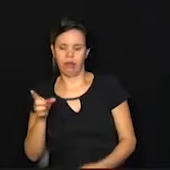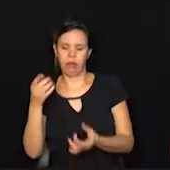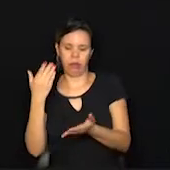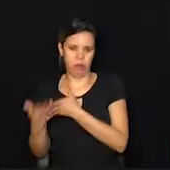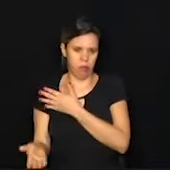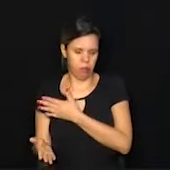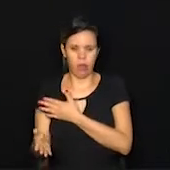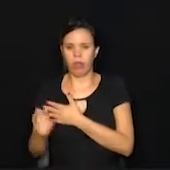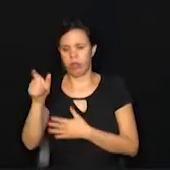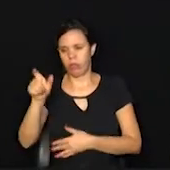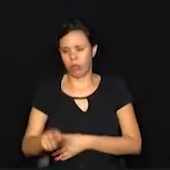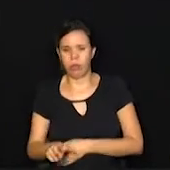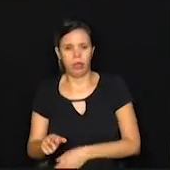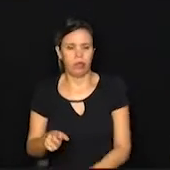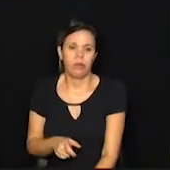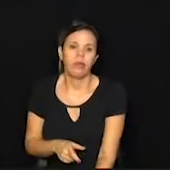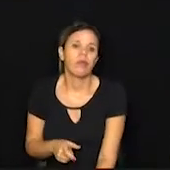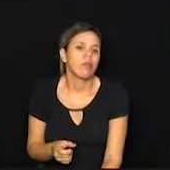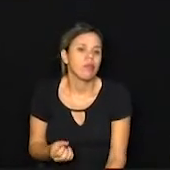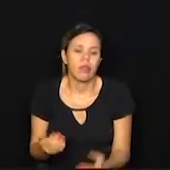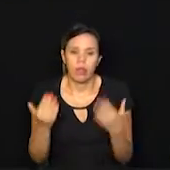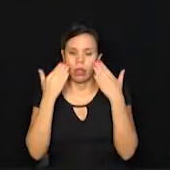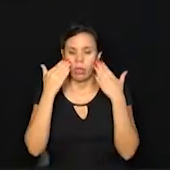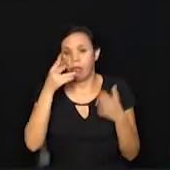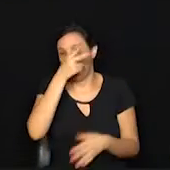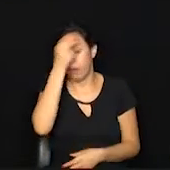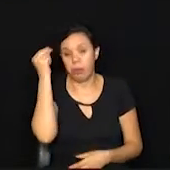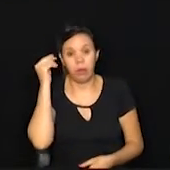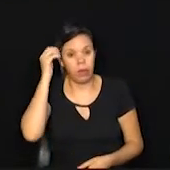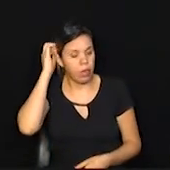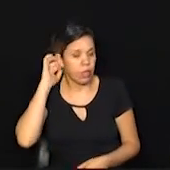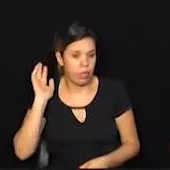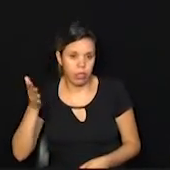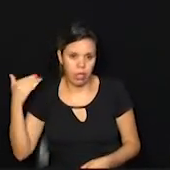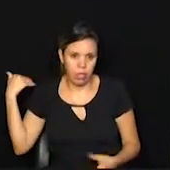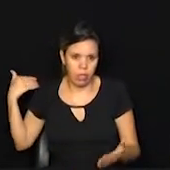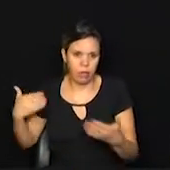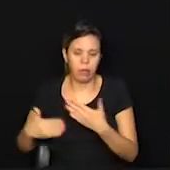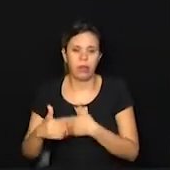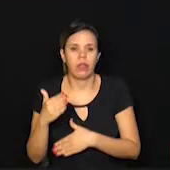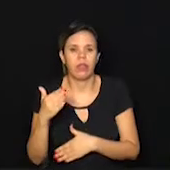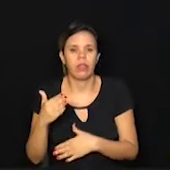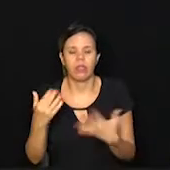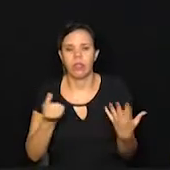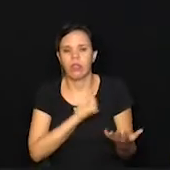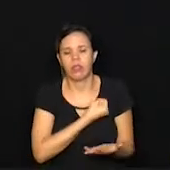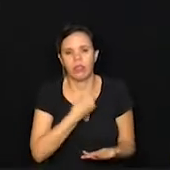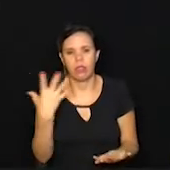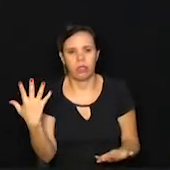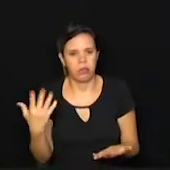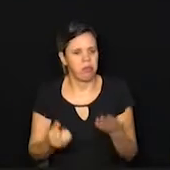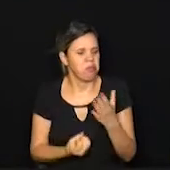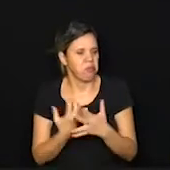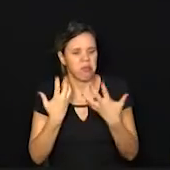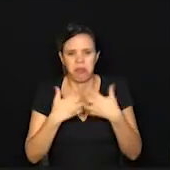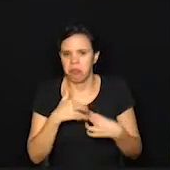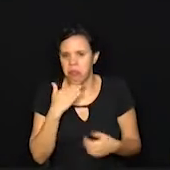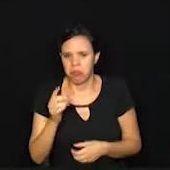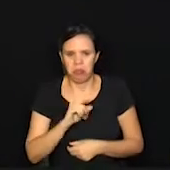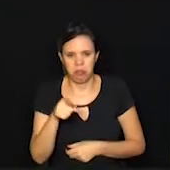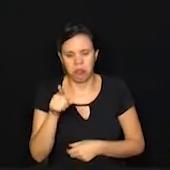é um episódio que veio a público já na época enquanto que inúmeros outros não vieram a público